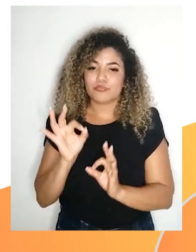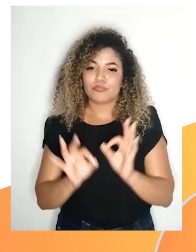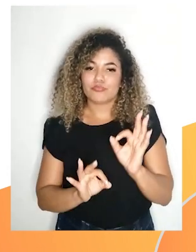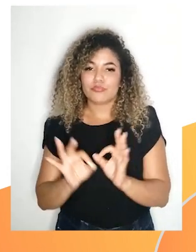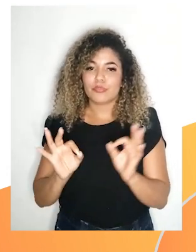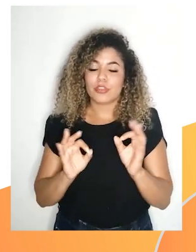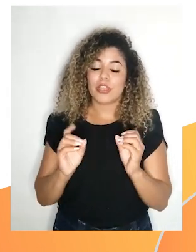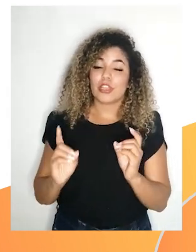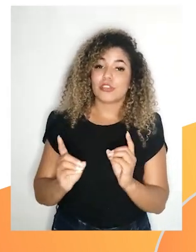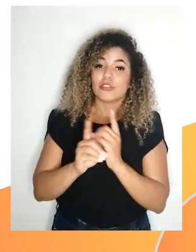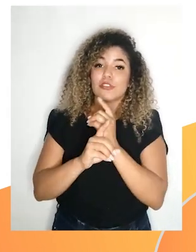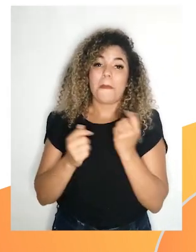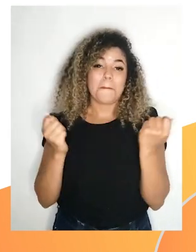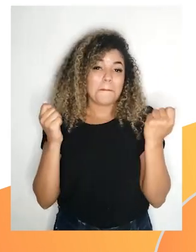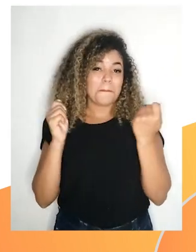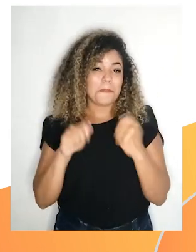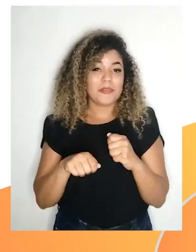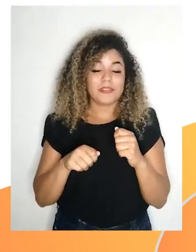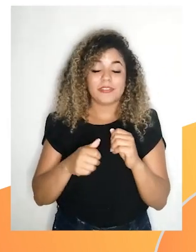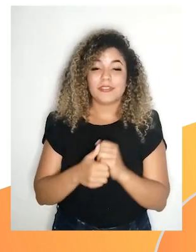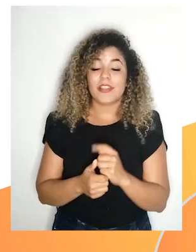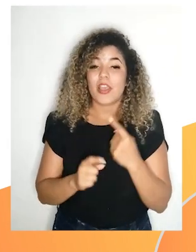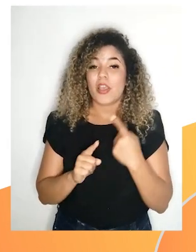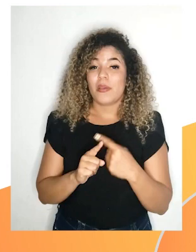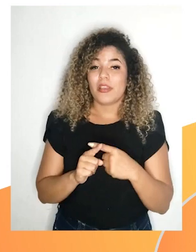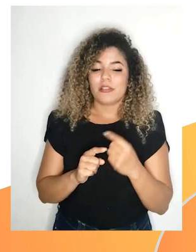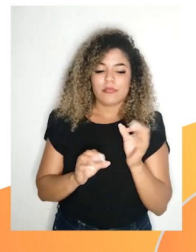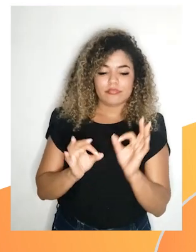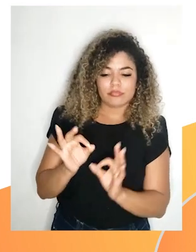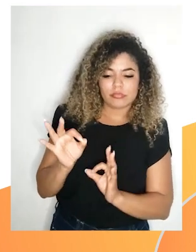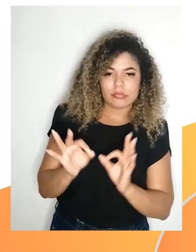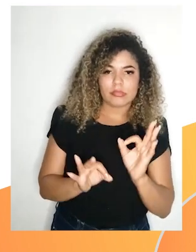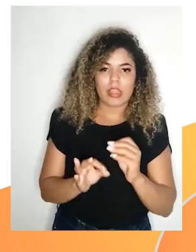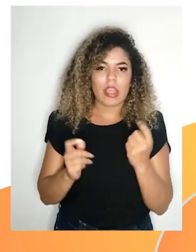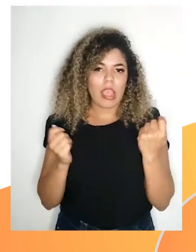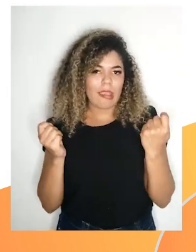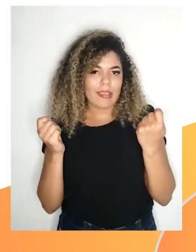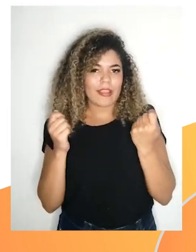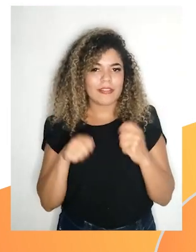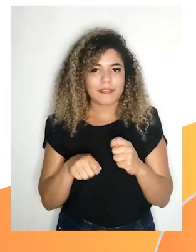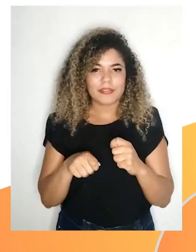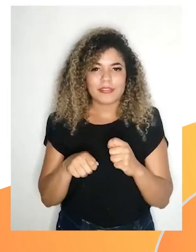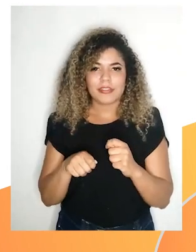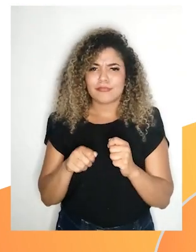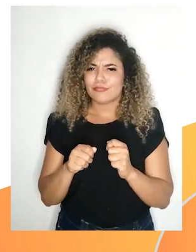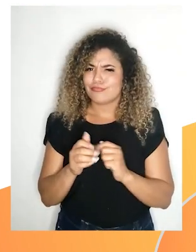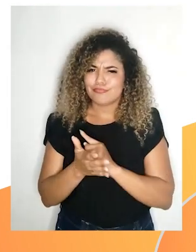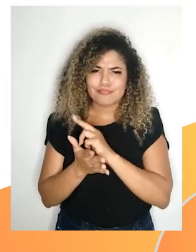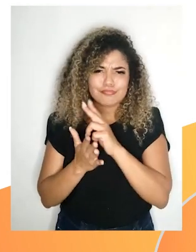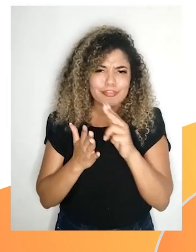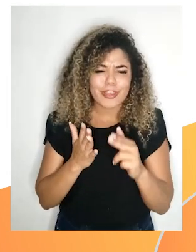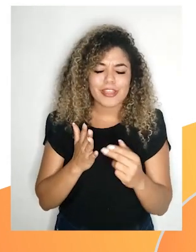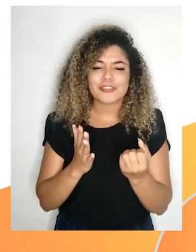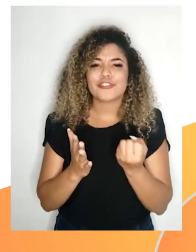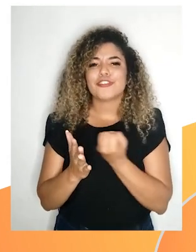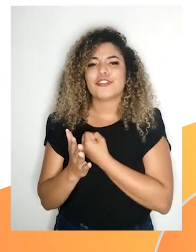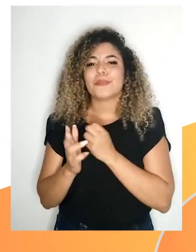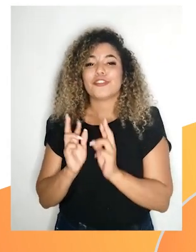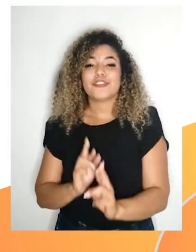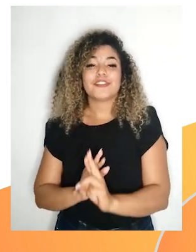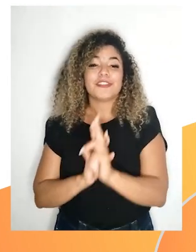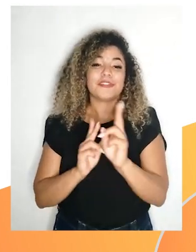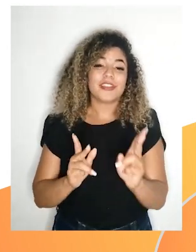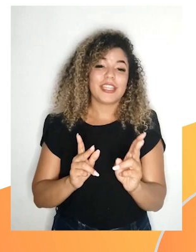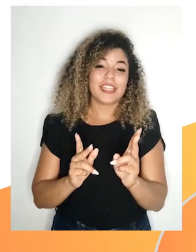e descobrir as possibilidades, porque quando a gente está montando as possibilidades, e são números diferentes, elas são